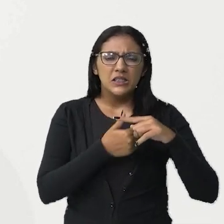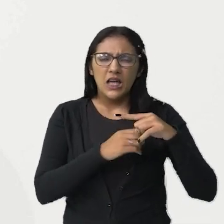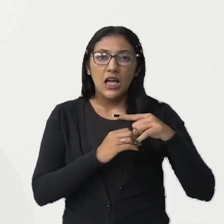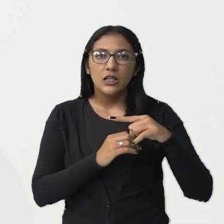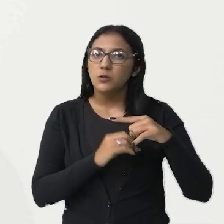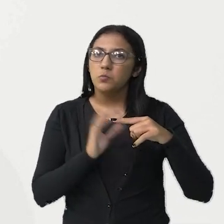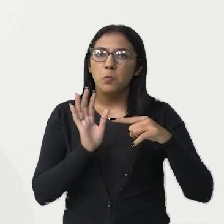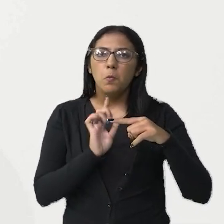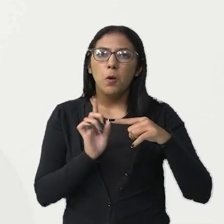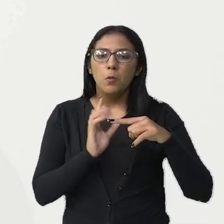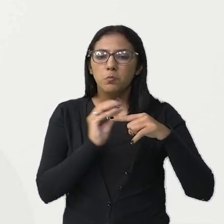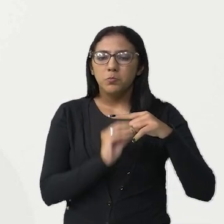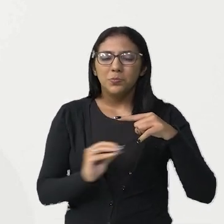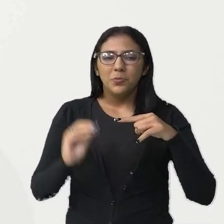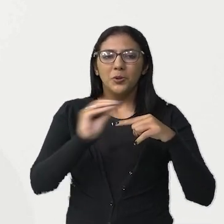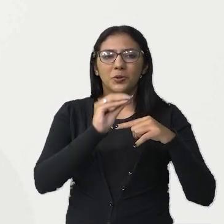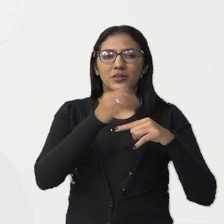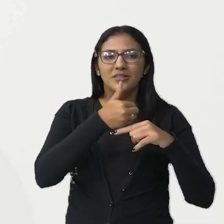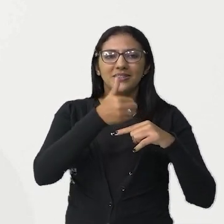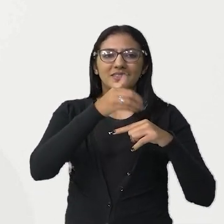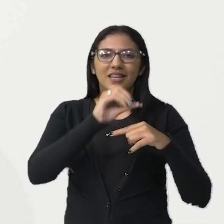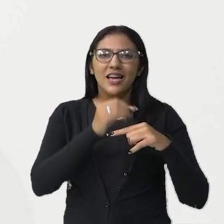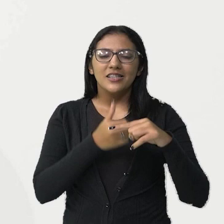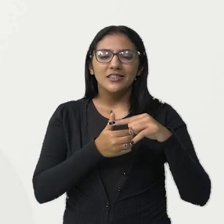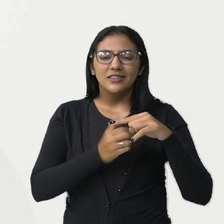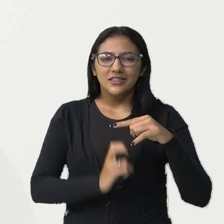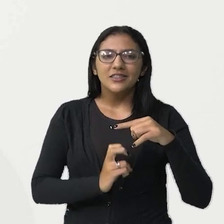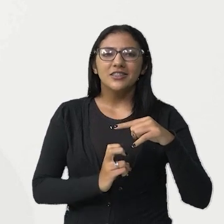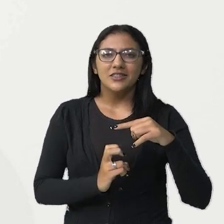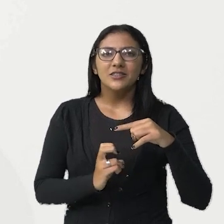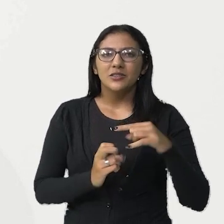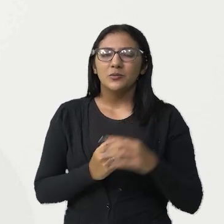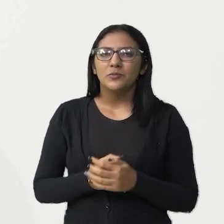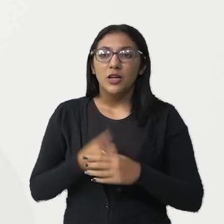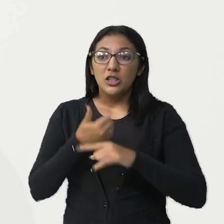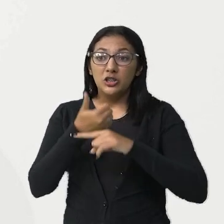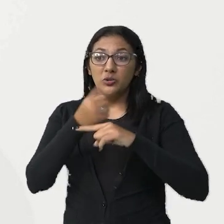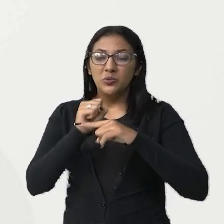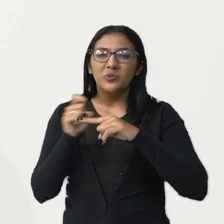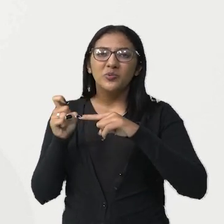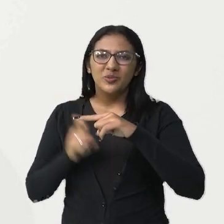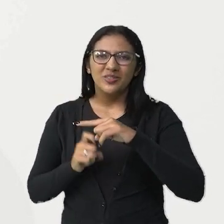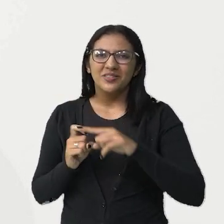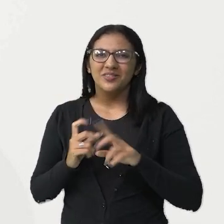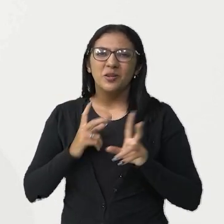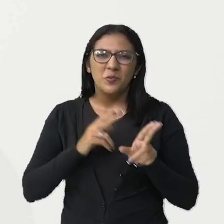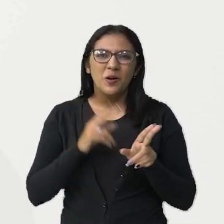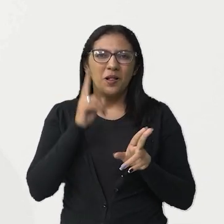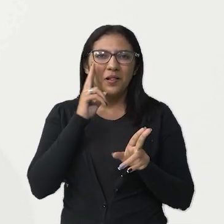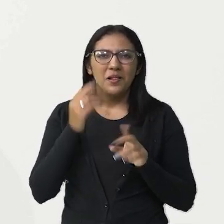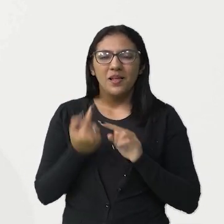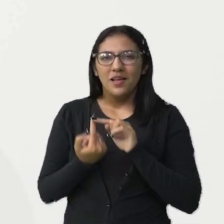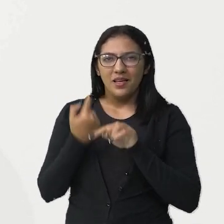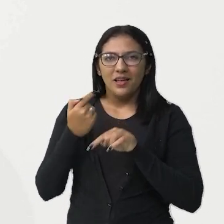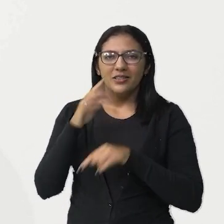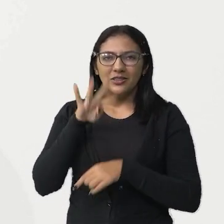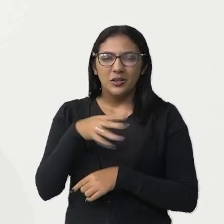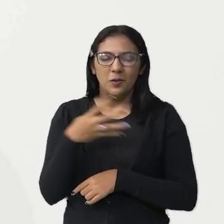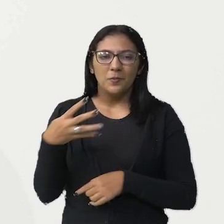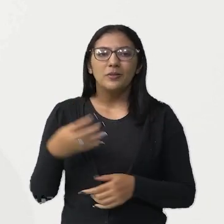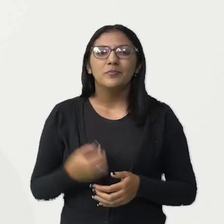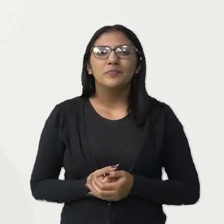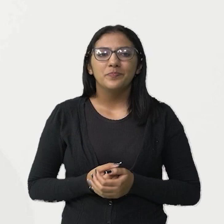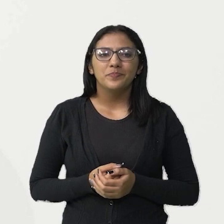escrevemos 10 sobre 15, igual a 18 sobre x, de acordo lá com a nossa tabelinha. Multiplicando